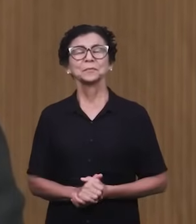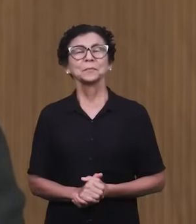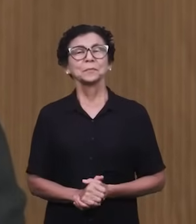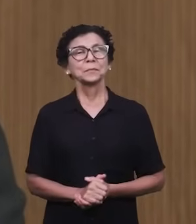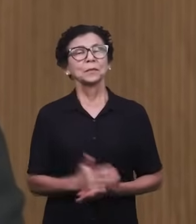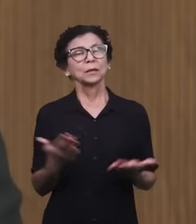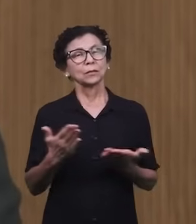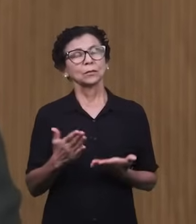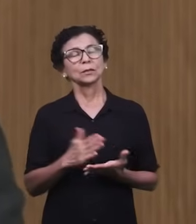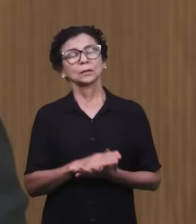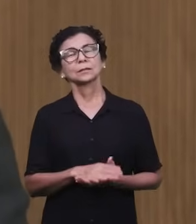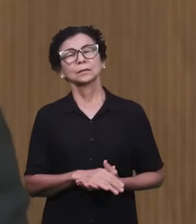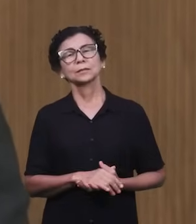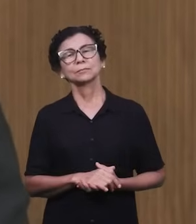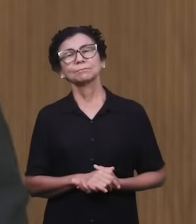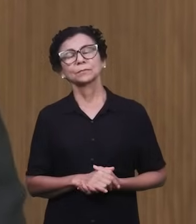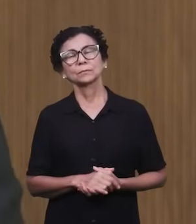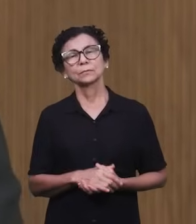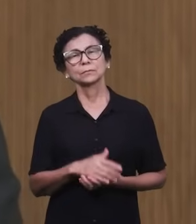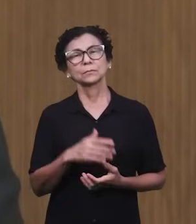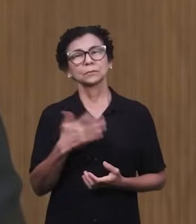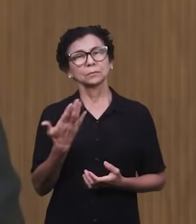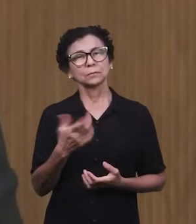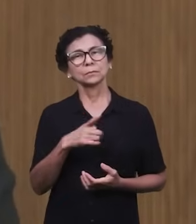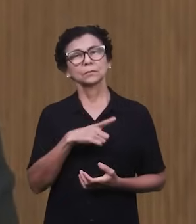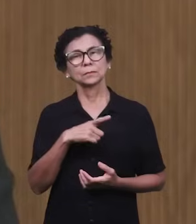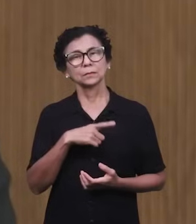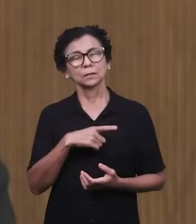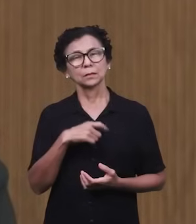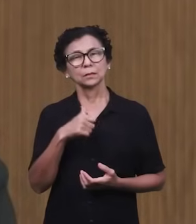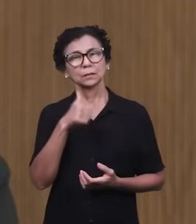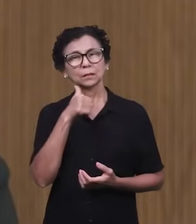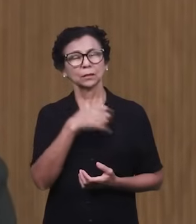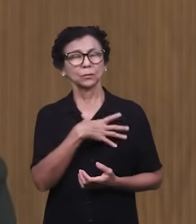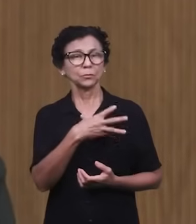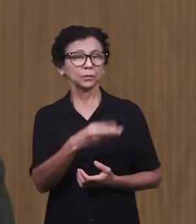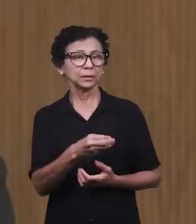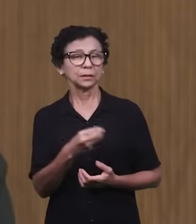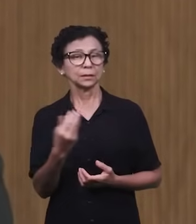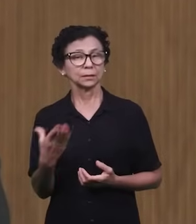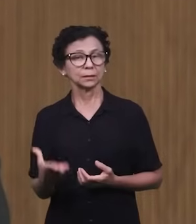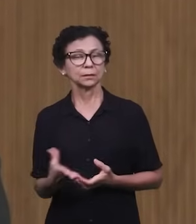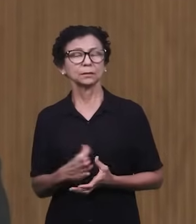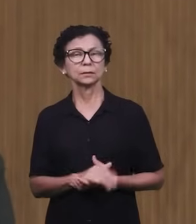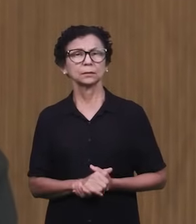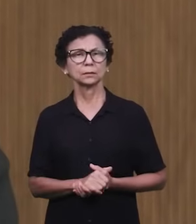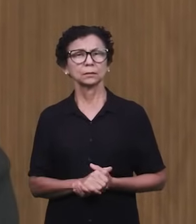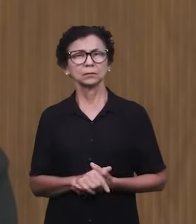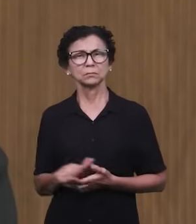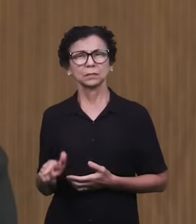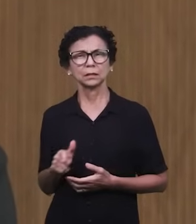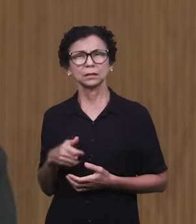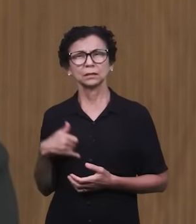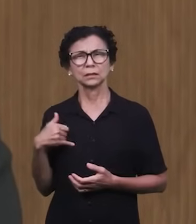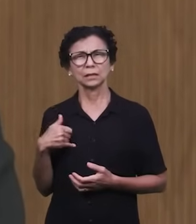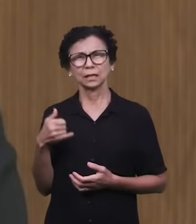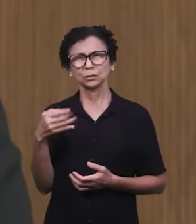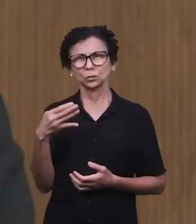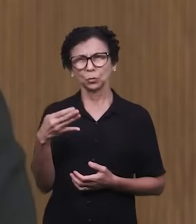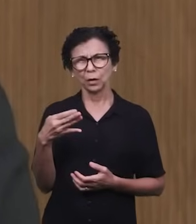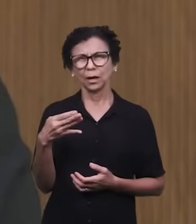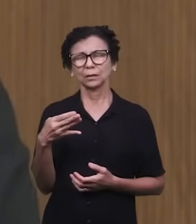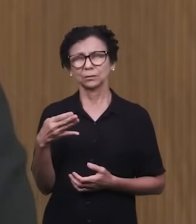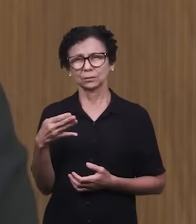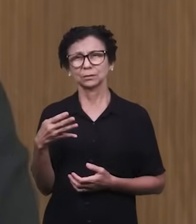então a gente quis o melhor e caminhar nessa direção, né? Então, a Sara muito cedo, já com